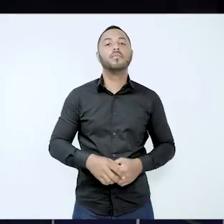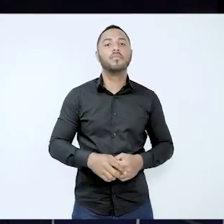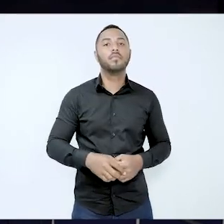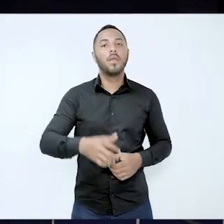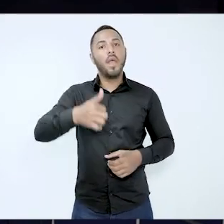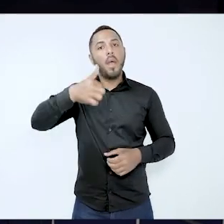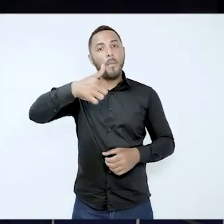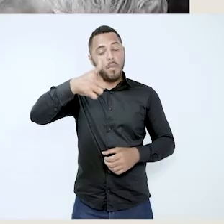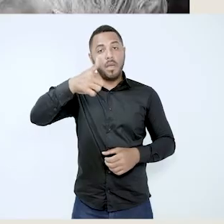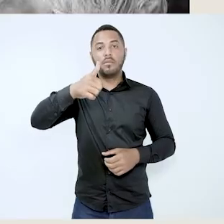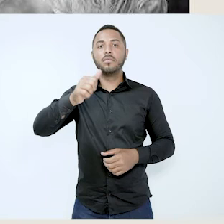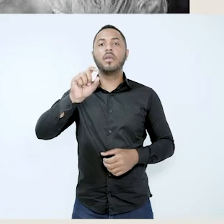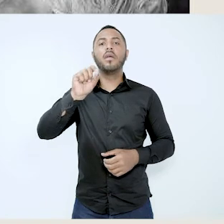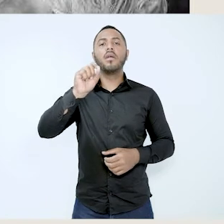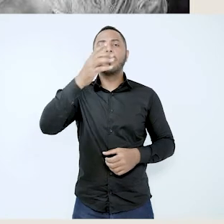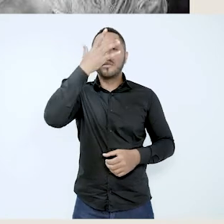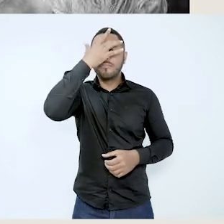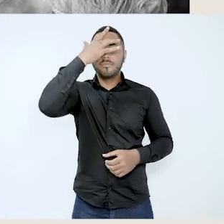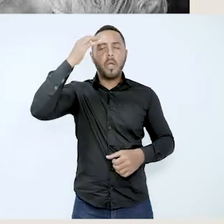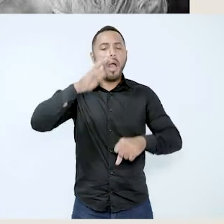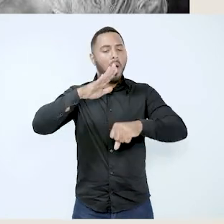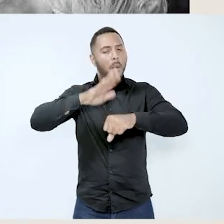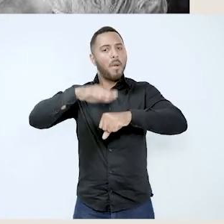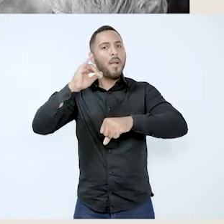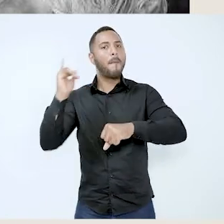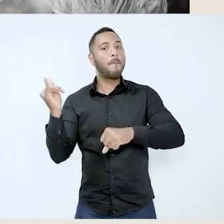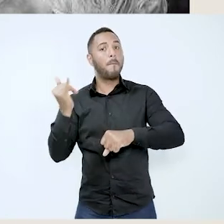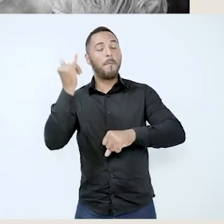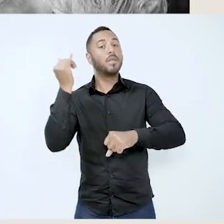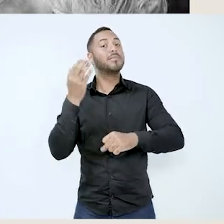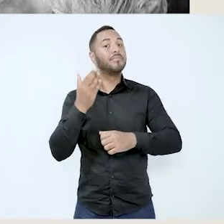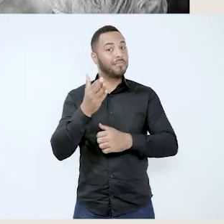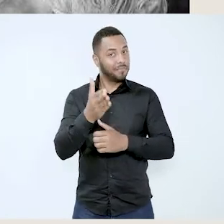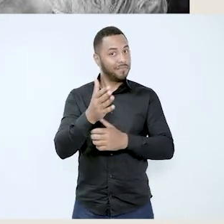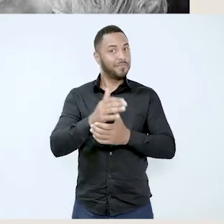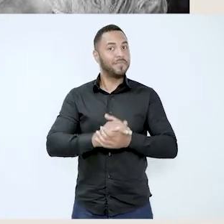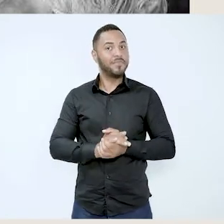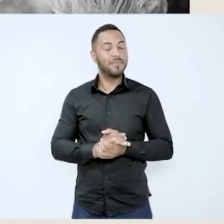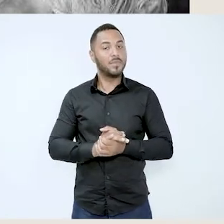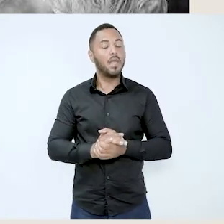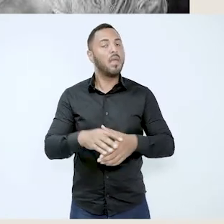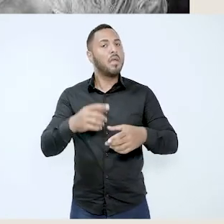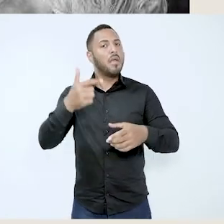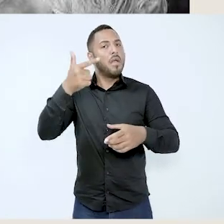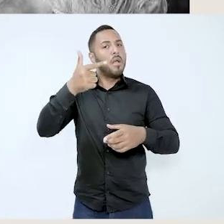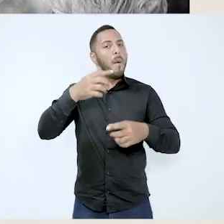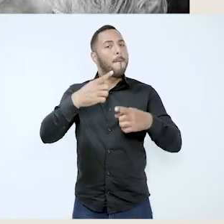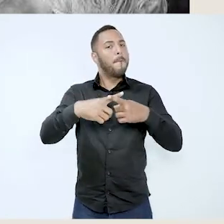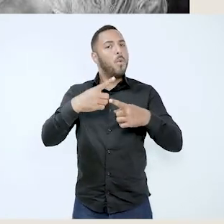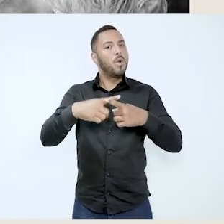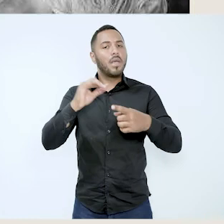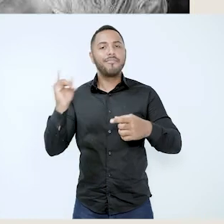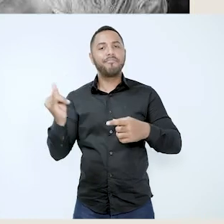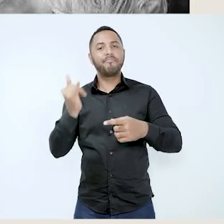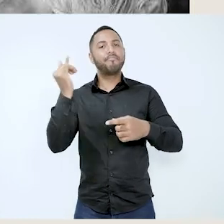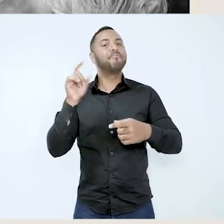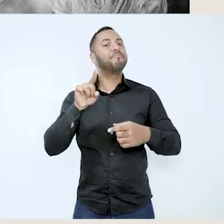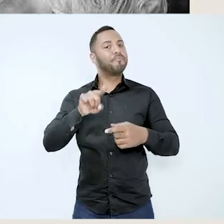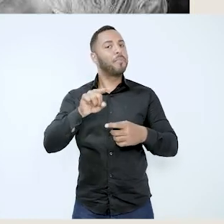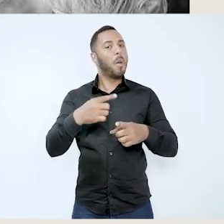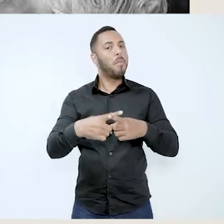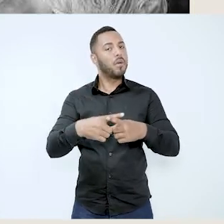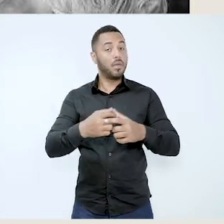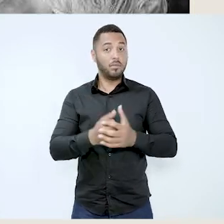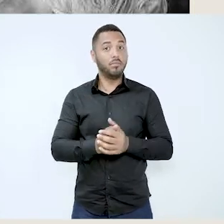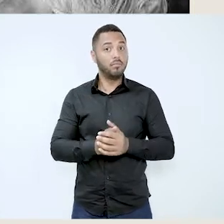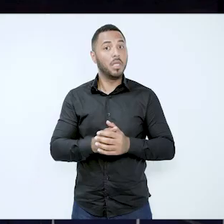seguintes questões. Quem foi ou quem é a pessoa mais importante para você? E por que essa pessoa se